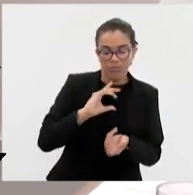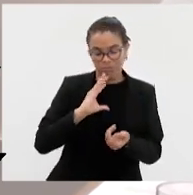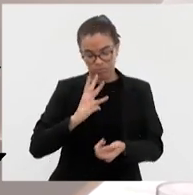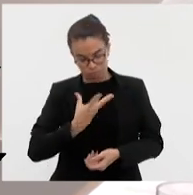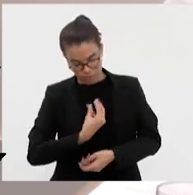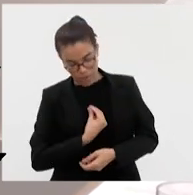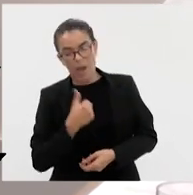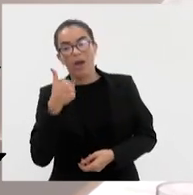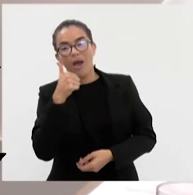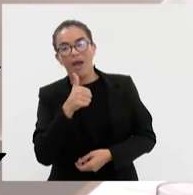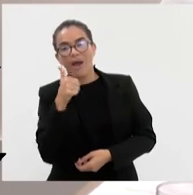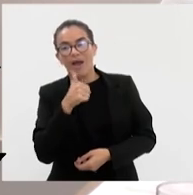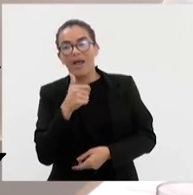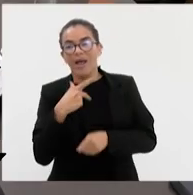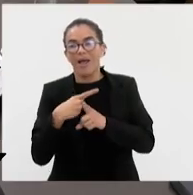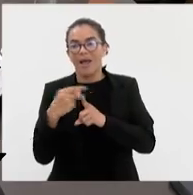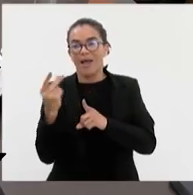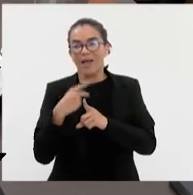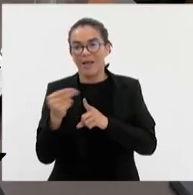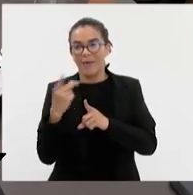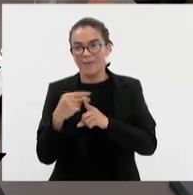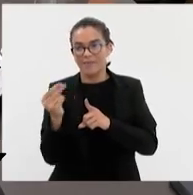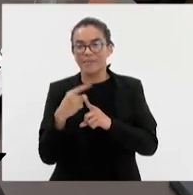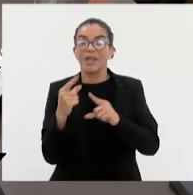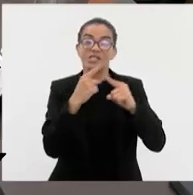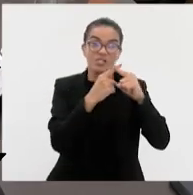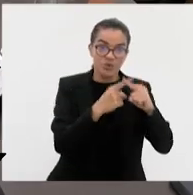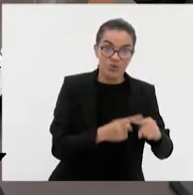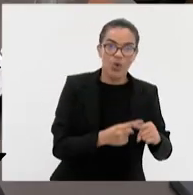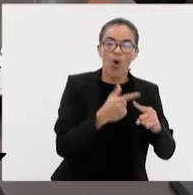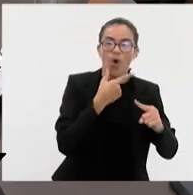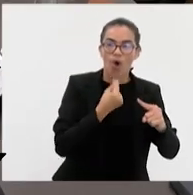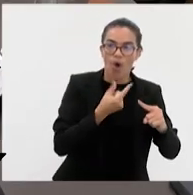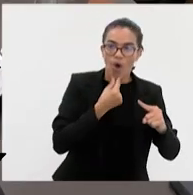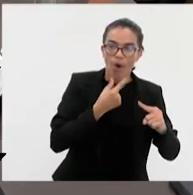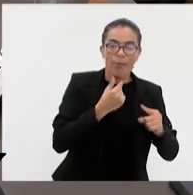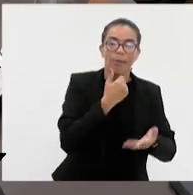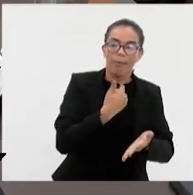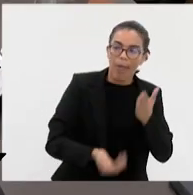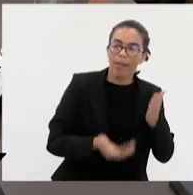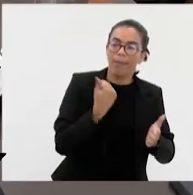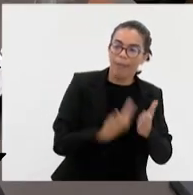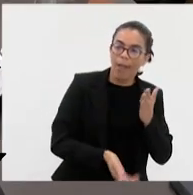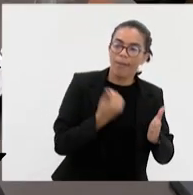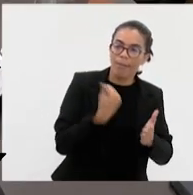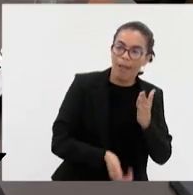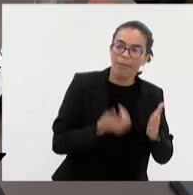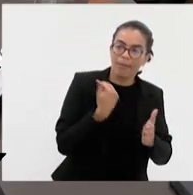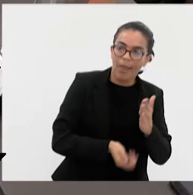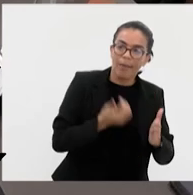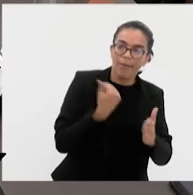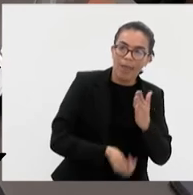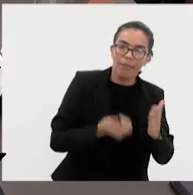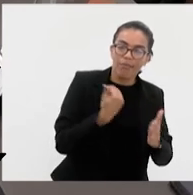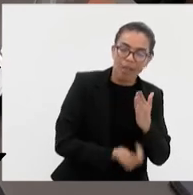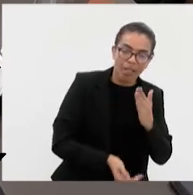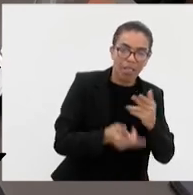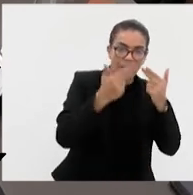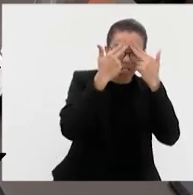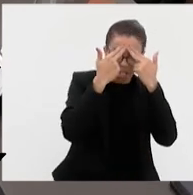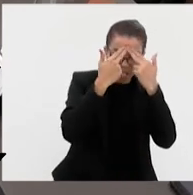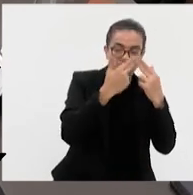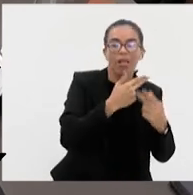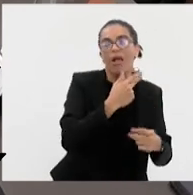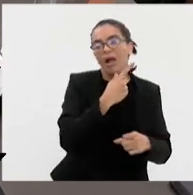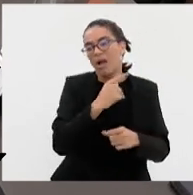e realmente arrebentam. A maioria disputou na categoria masculina, a maioria. Então, foi atleta, vôlei, natação e depois não deu. Me permite uma parte,